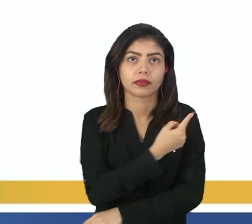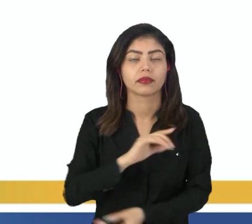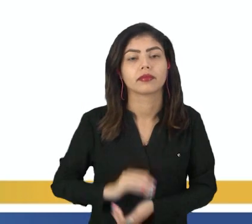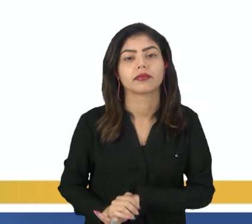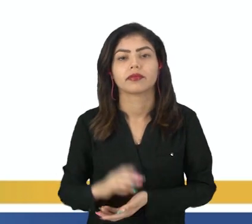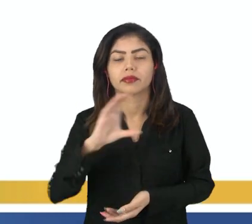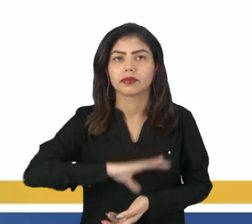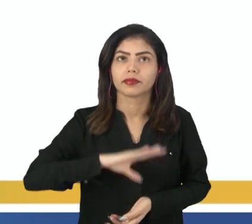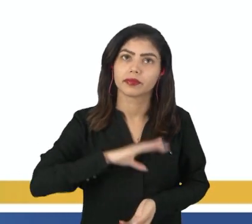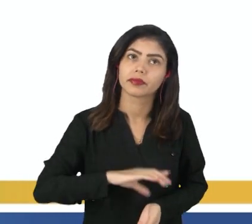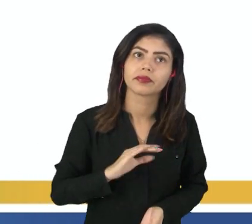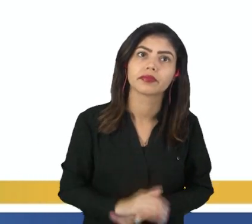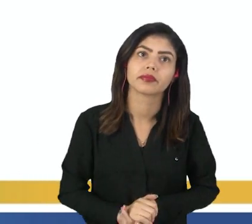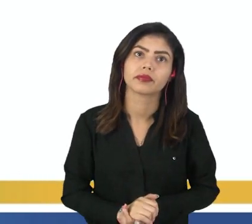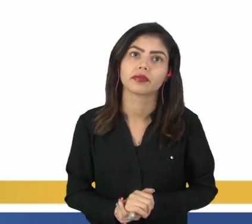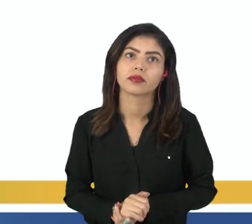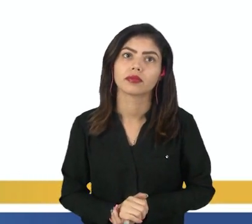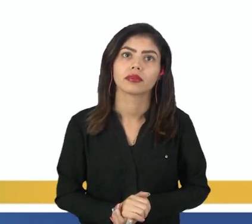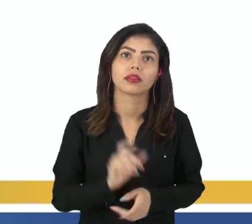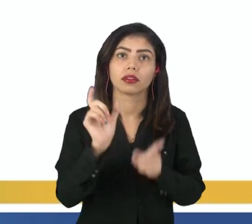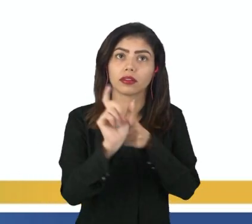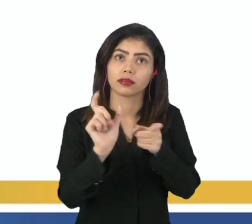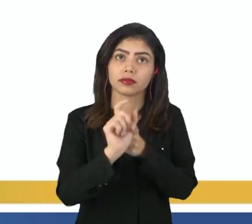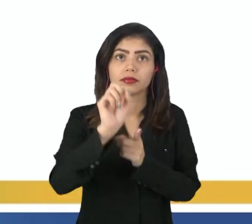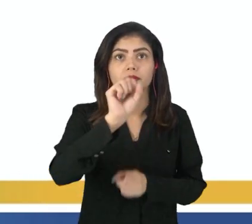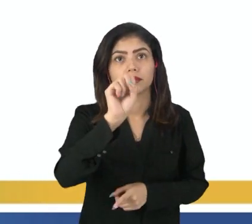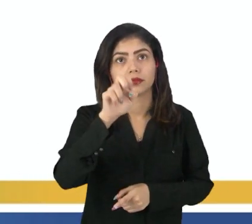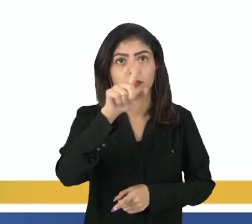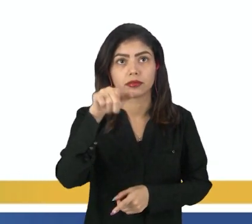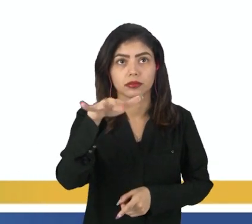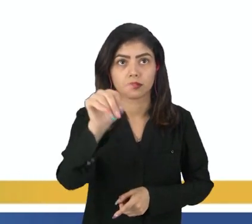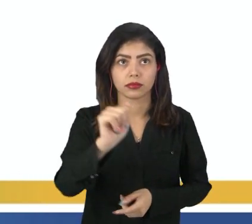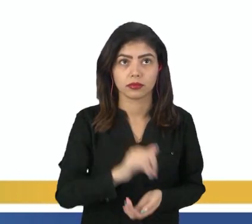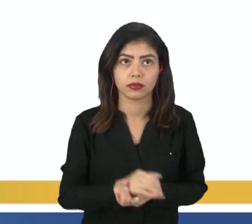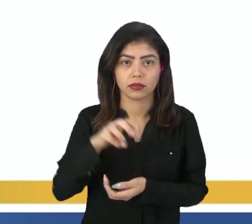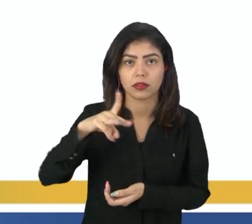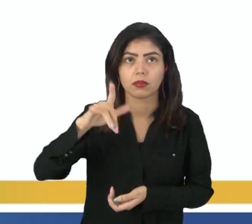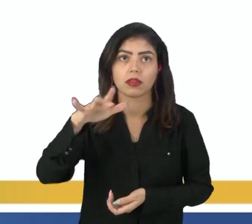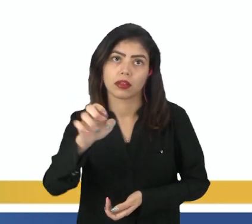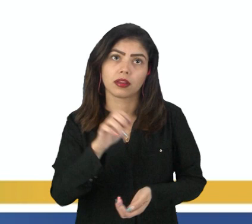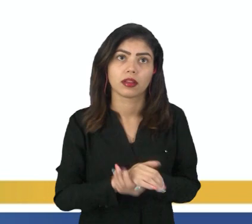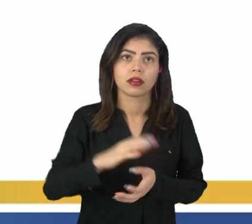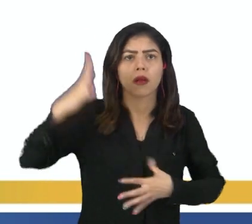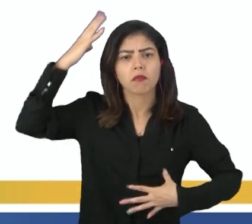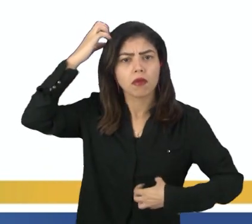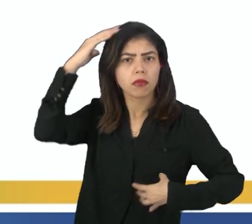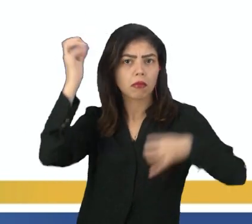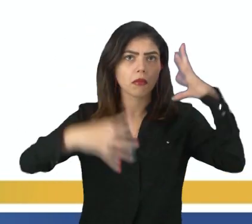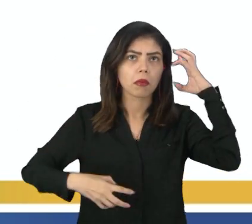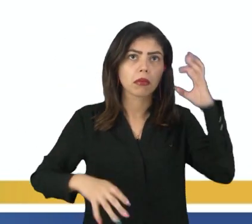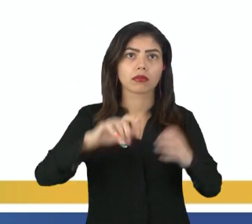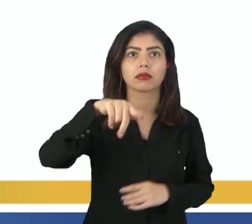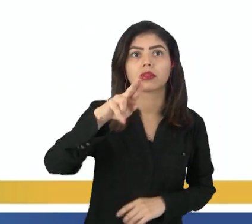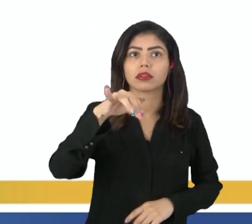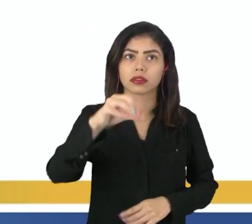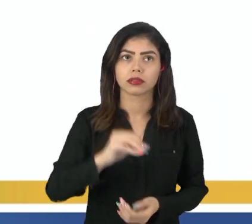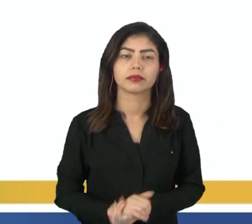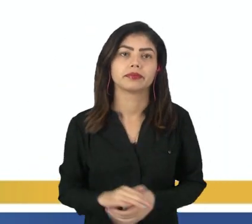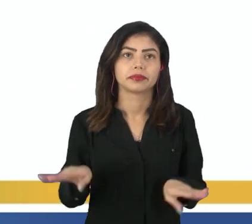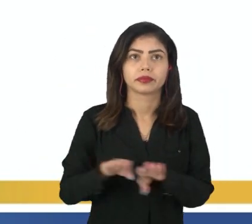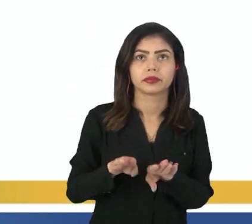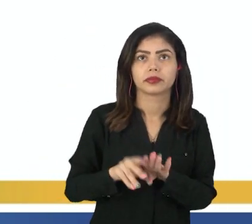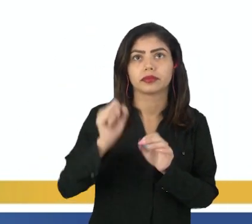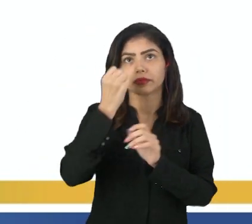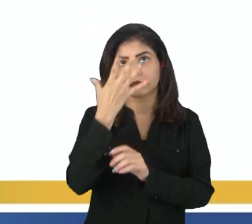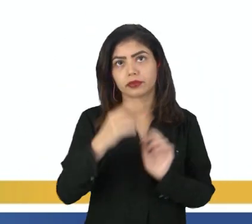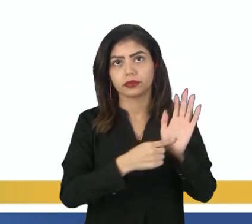na nossa língua portuguesa, com sotaques e palavras como senzala, moleque, macaco e quindim. E aí